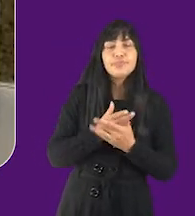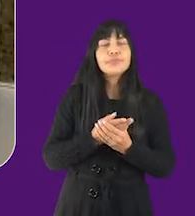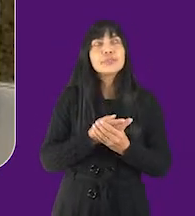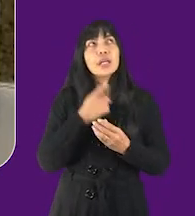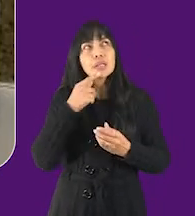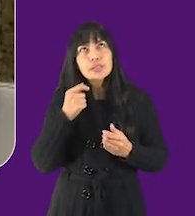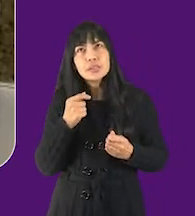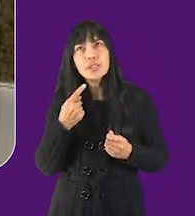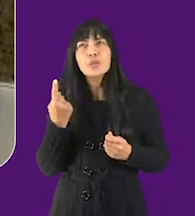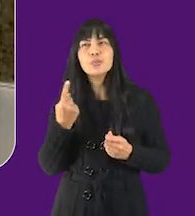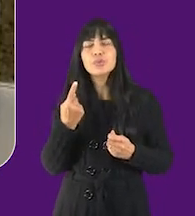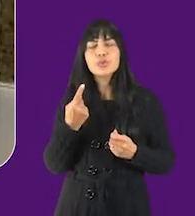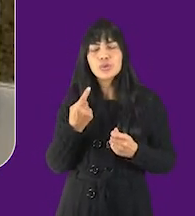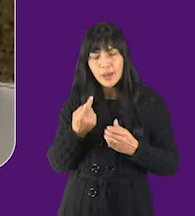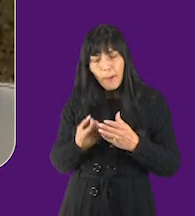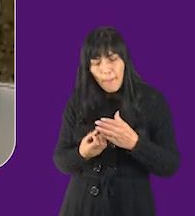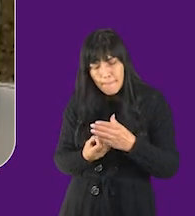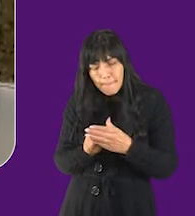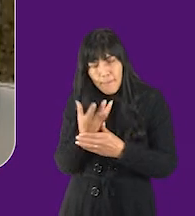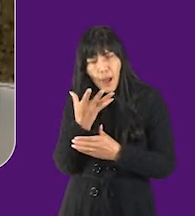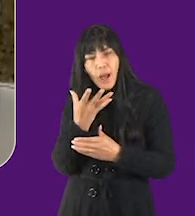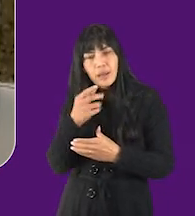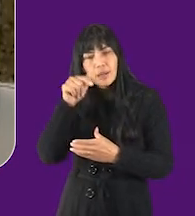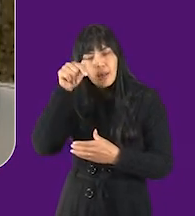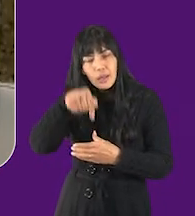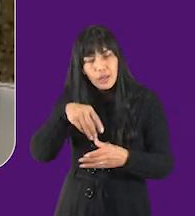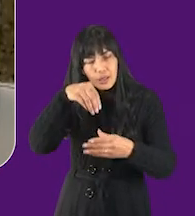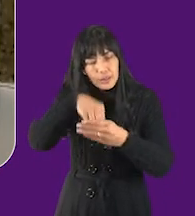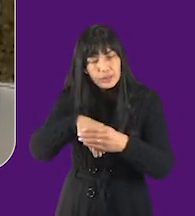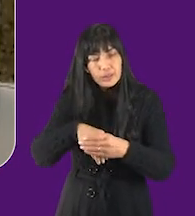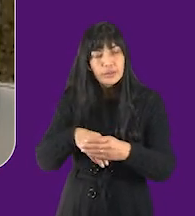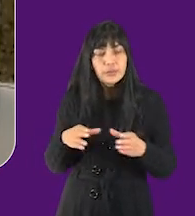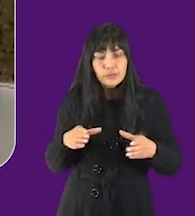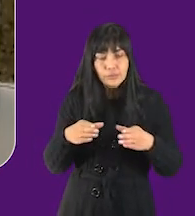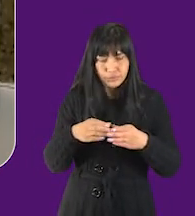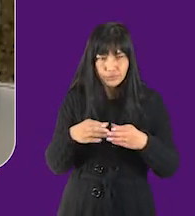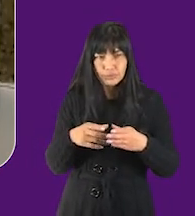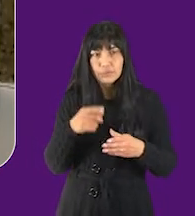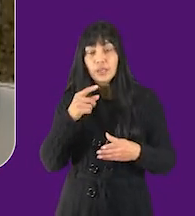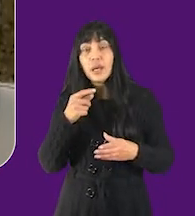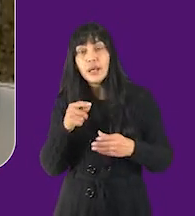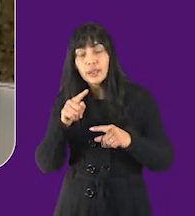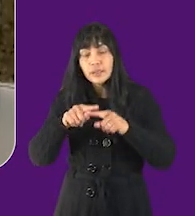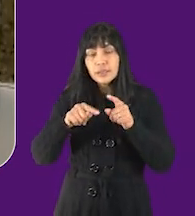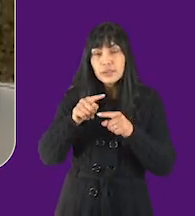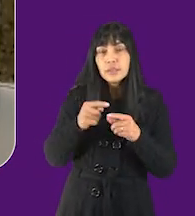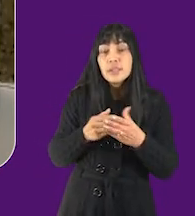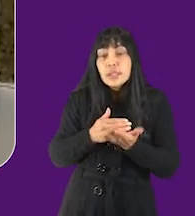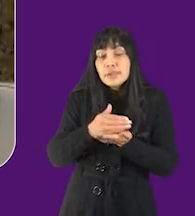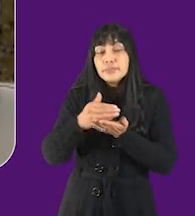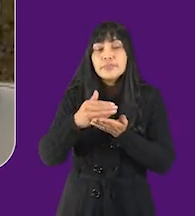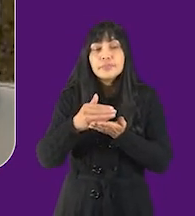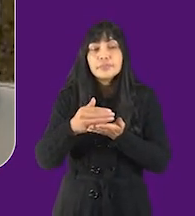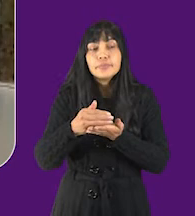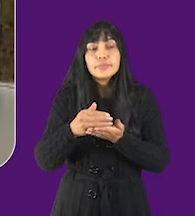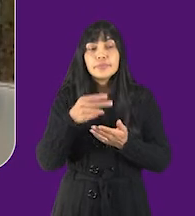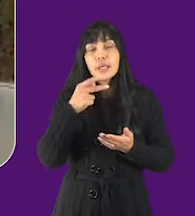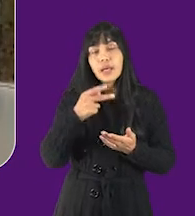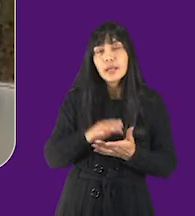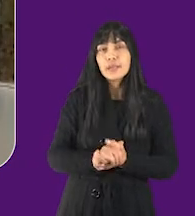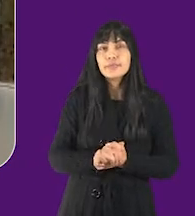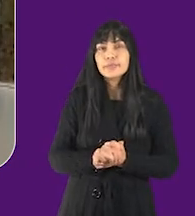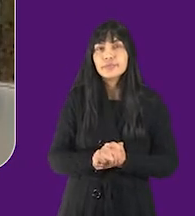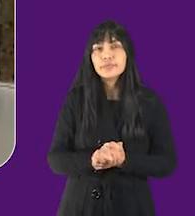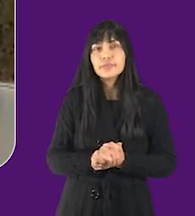Estamos prontos para co-criar lá dentro, e é maravilhoso constatar nas gôndolas produtos que surgiram com a